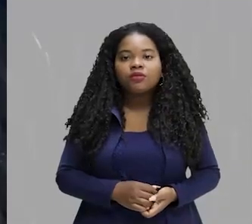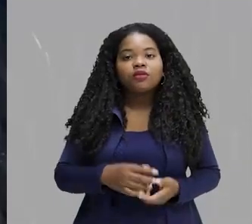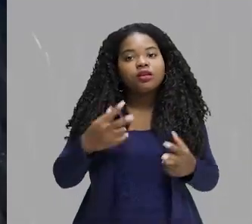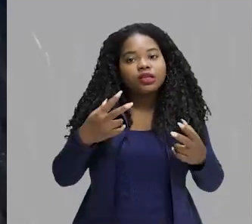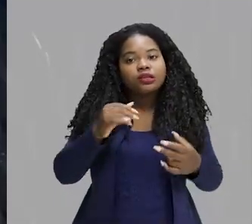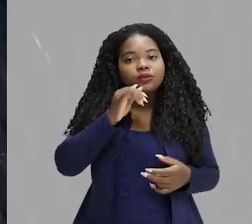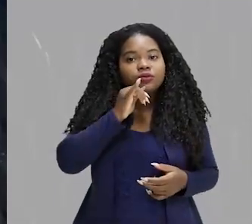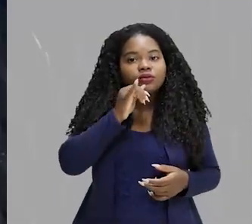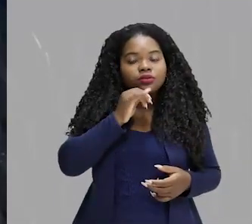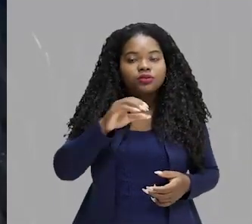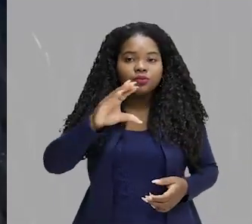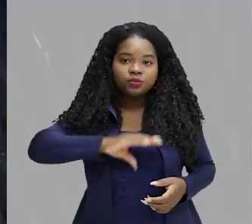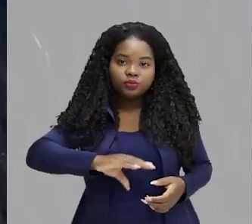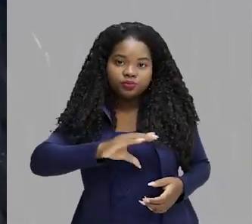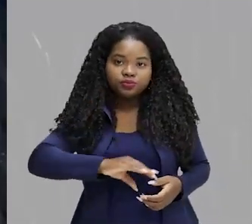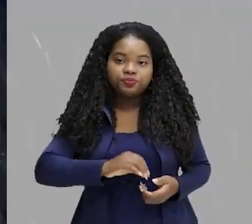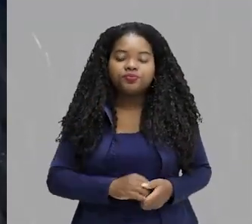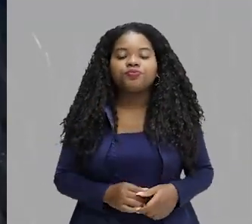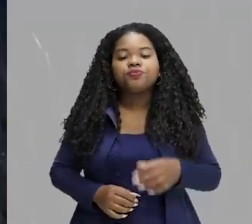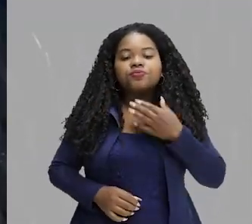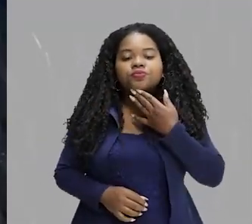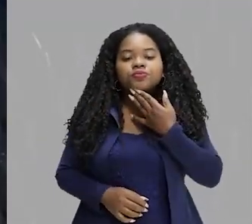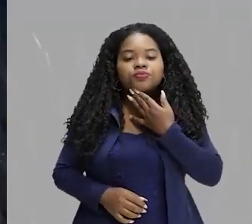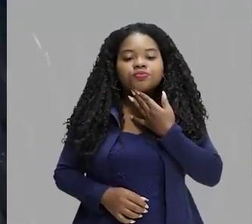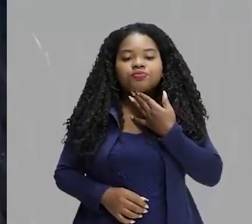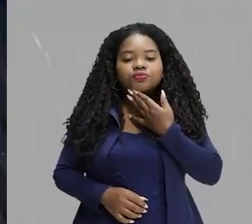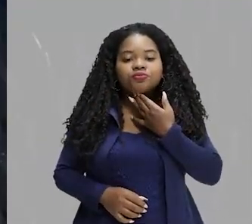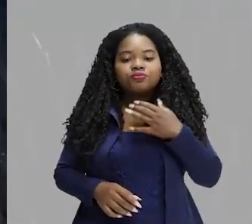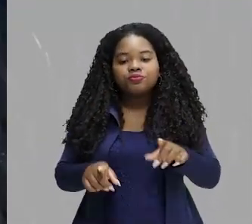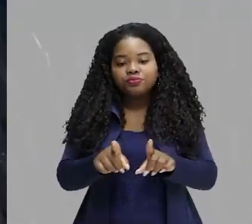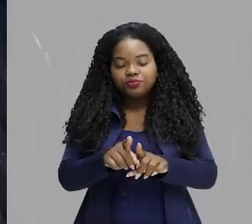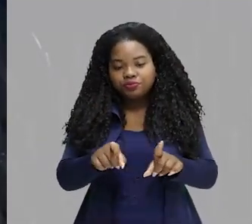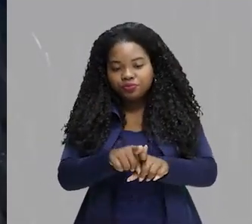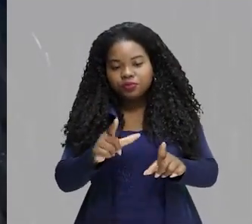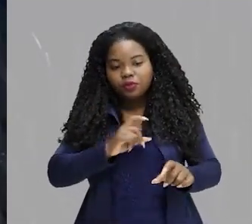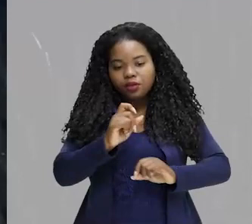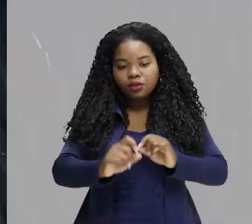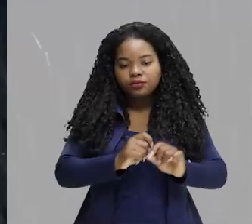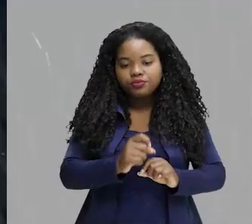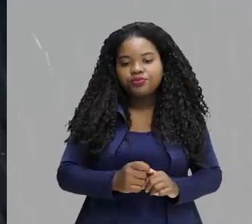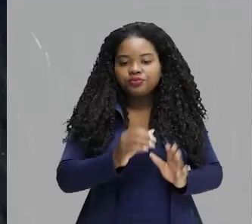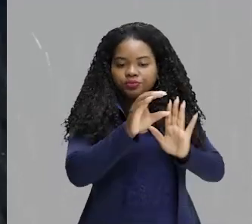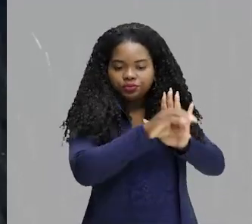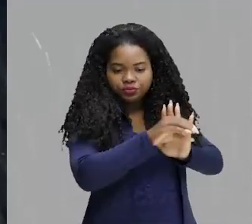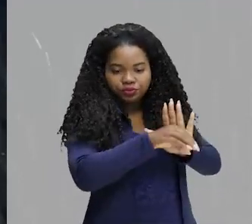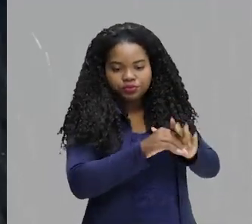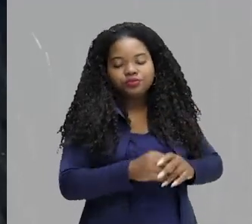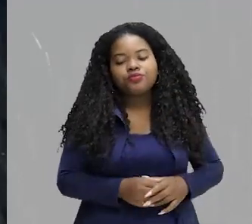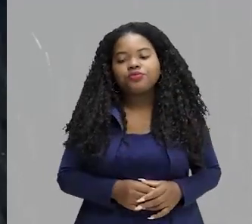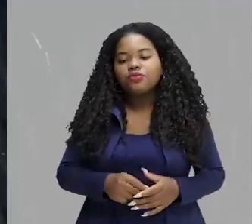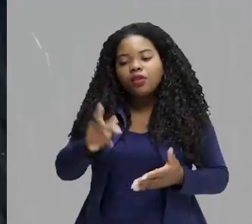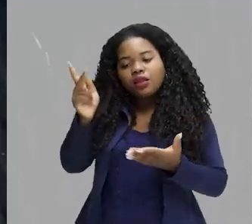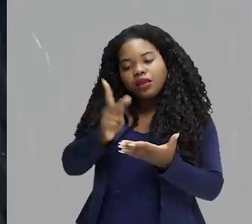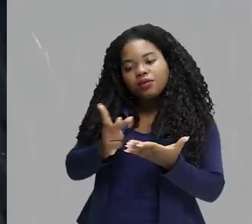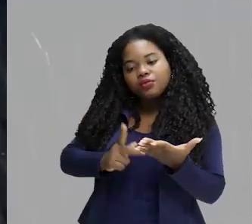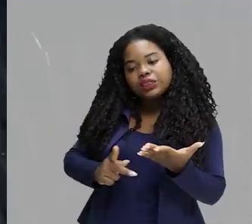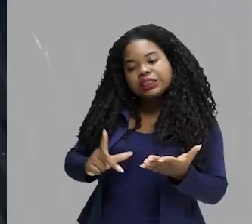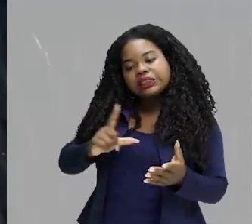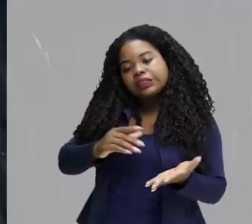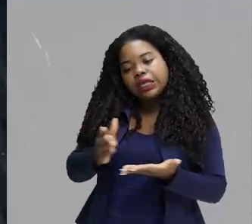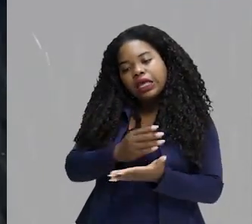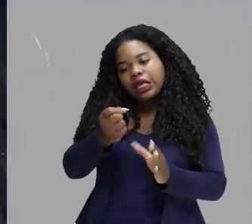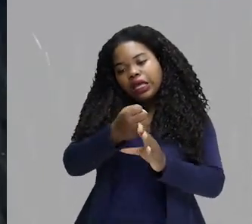portuguesa e outros idiomas. Aqui você tem também, sobre a definição, que a poesia tem algumas